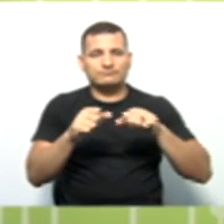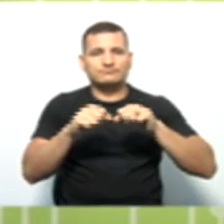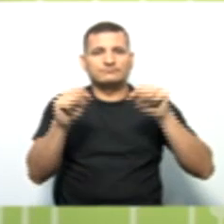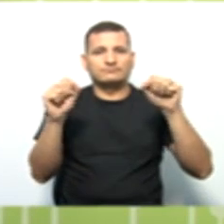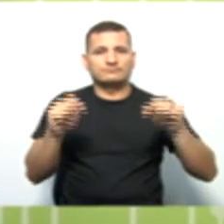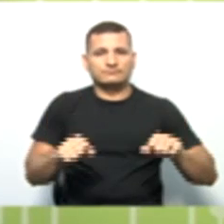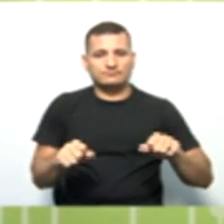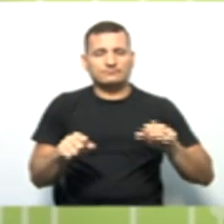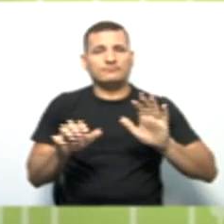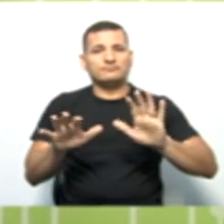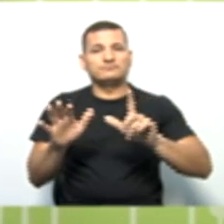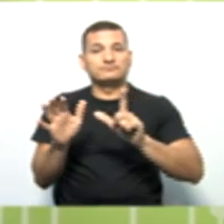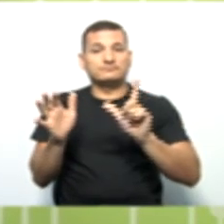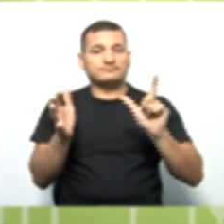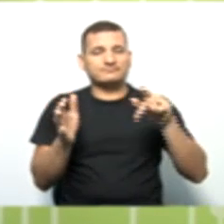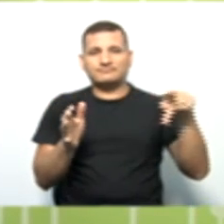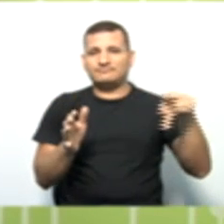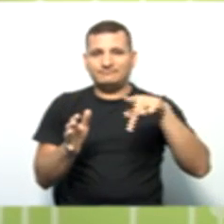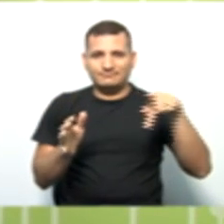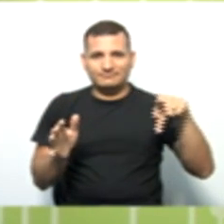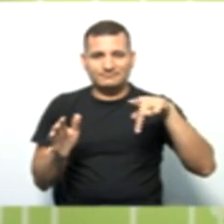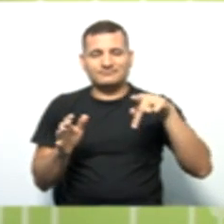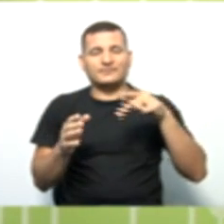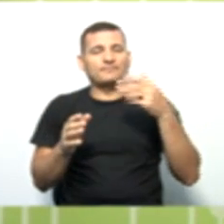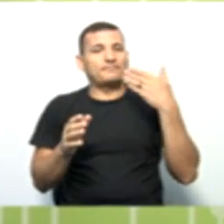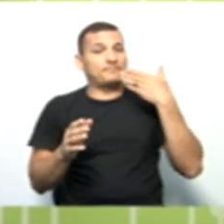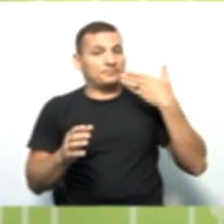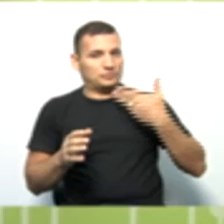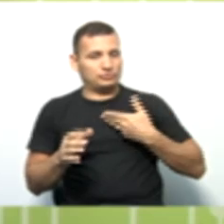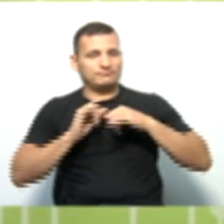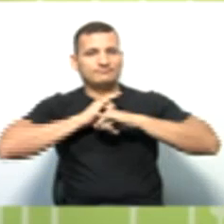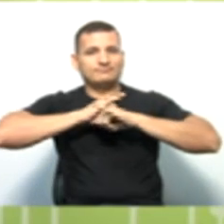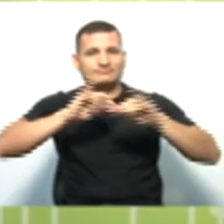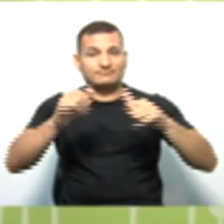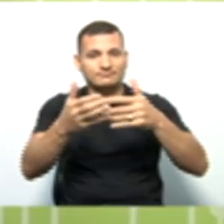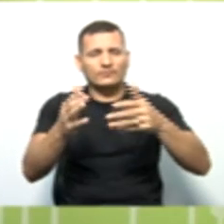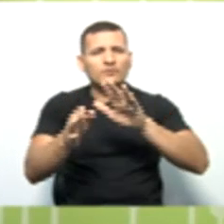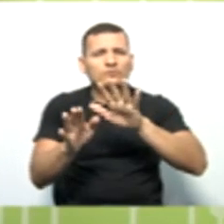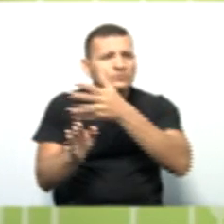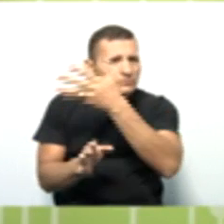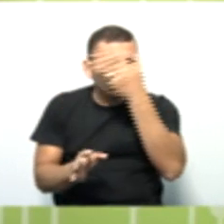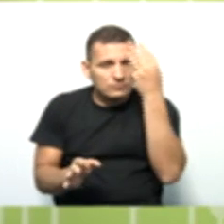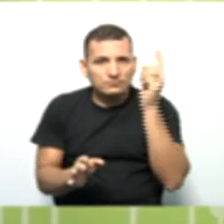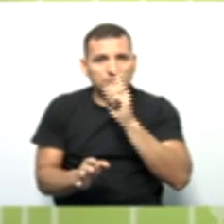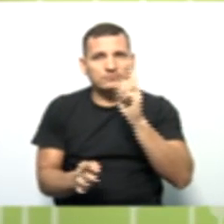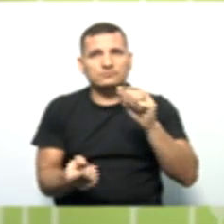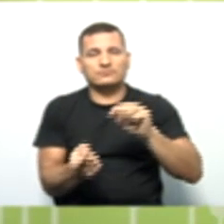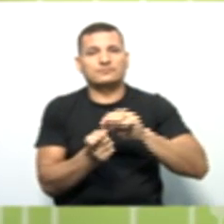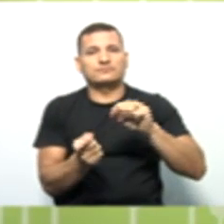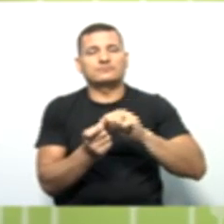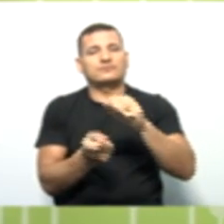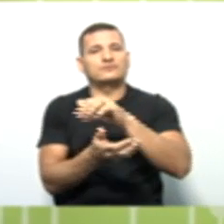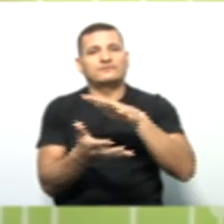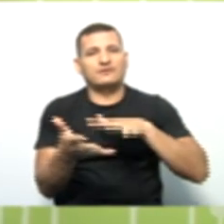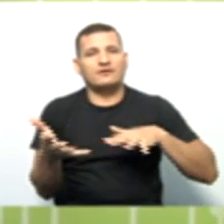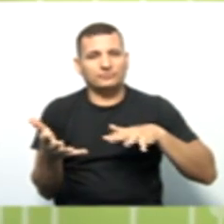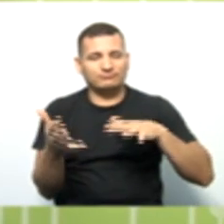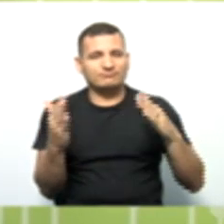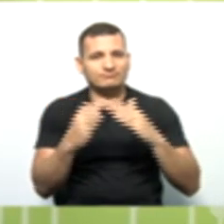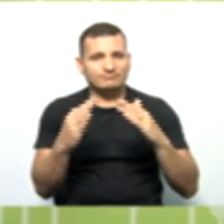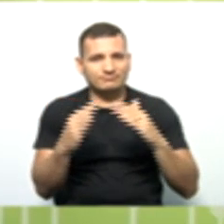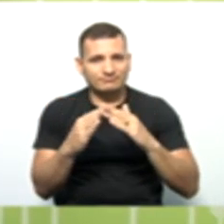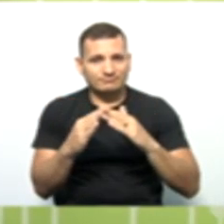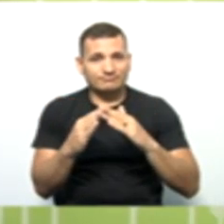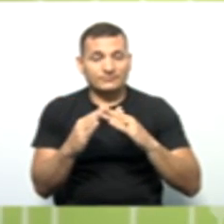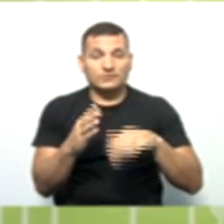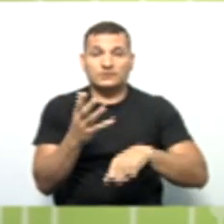professor Cleito e o professor Ricardo deixaram um recado aqui para vocês, tá bom, gente? Olha só, não esqueçam de fazer atividade de percurso, tanto